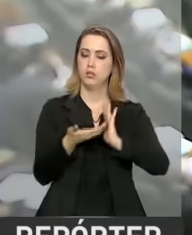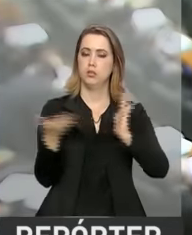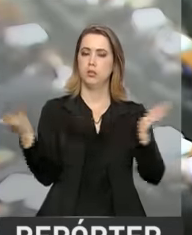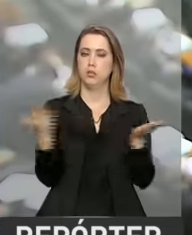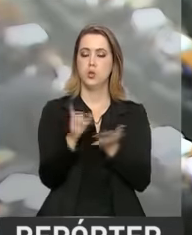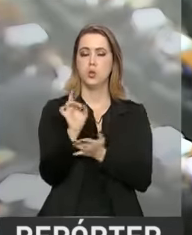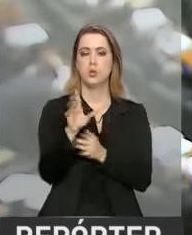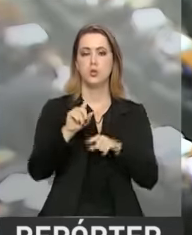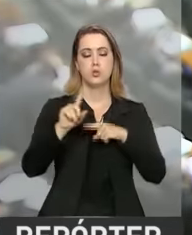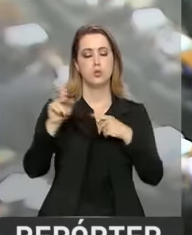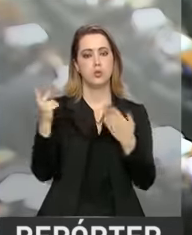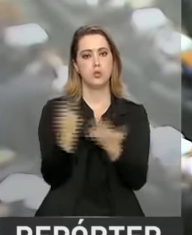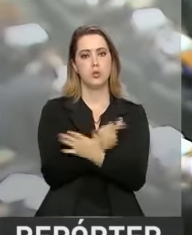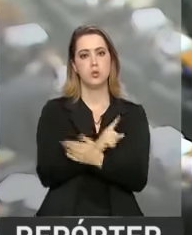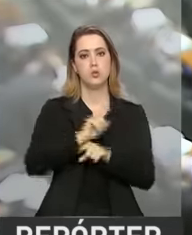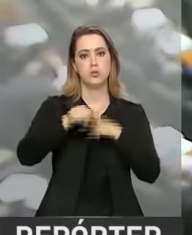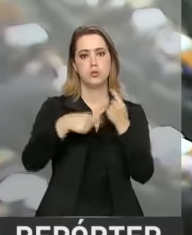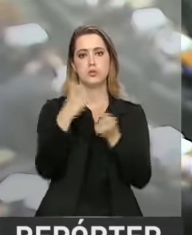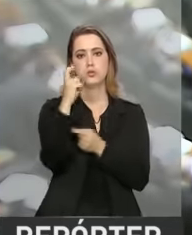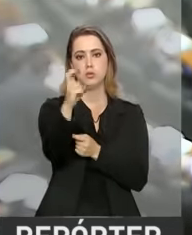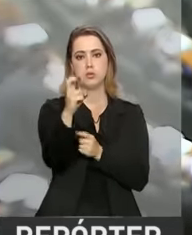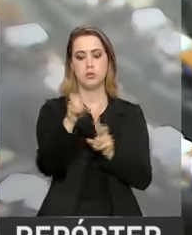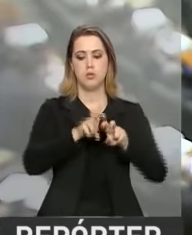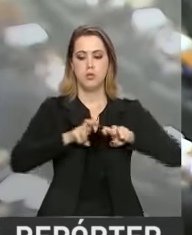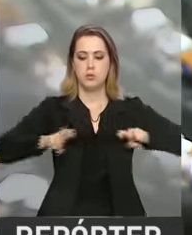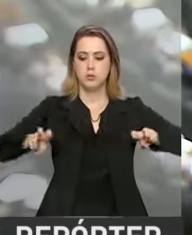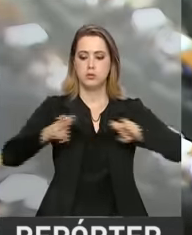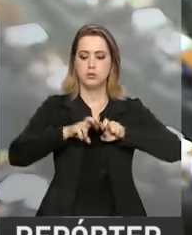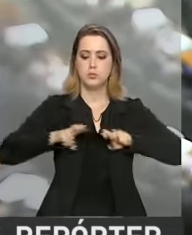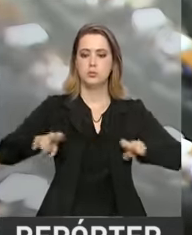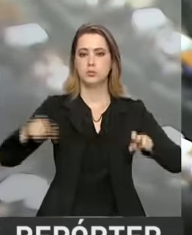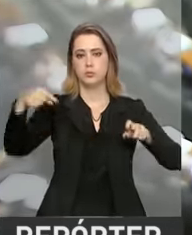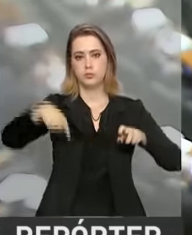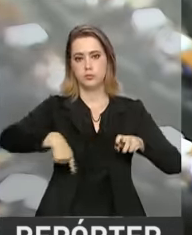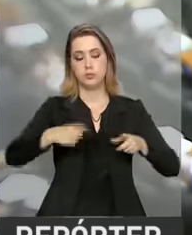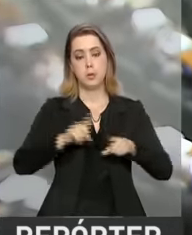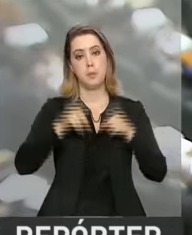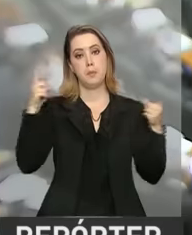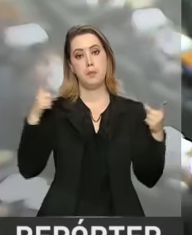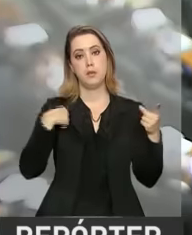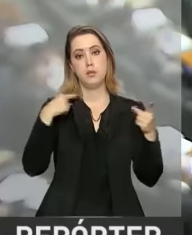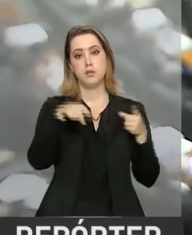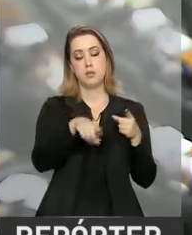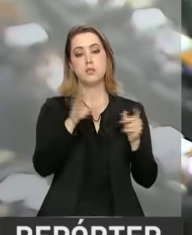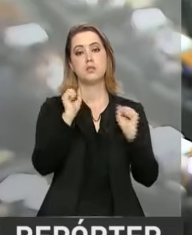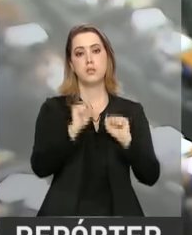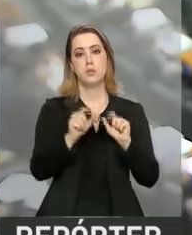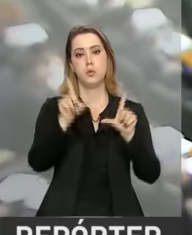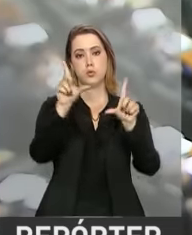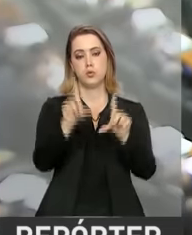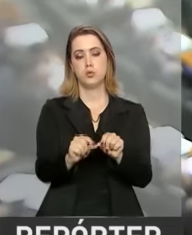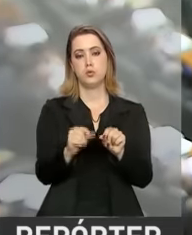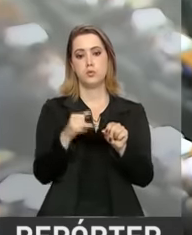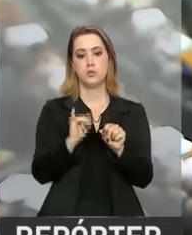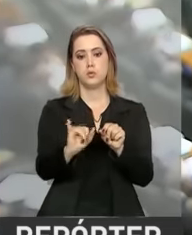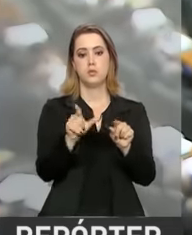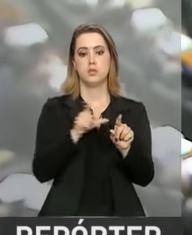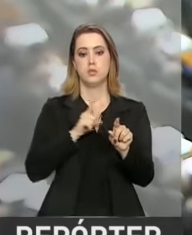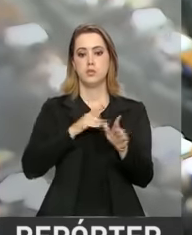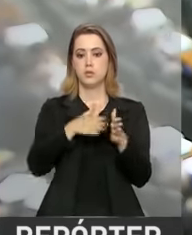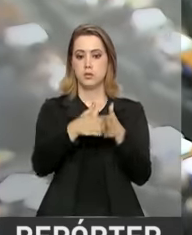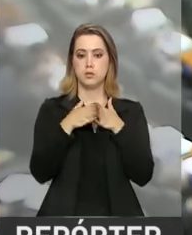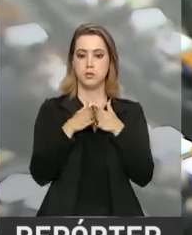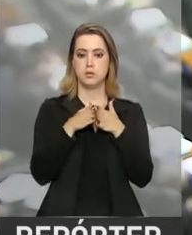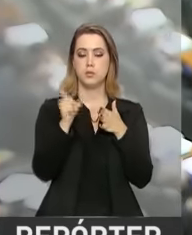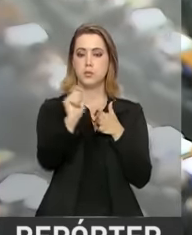votação só pode ocorrer depois de 5 sessões no plenário. Mas esse intervalo pode cair caso haja um